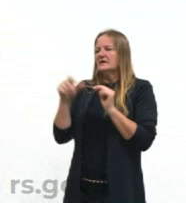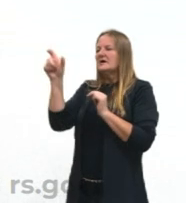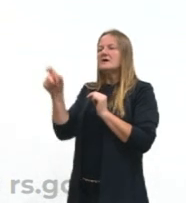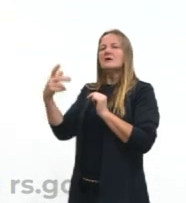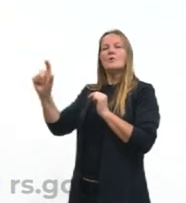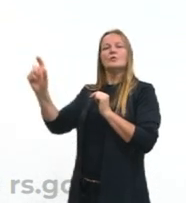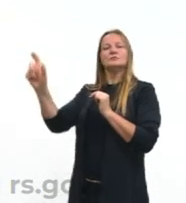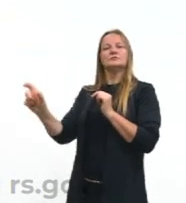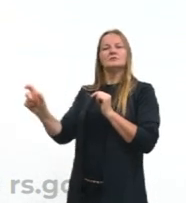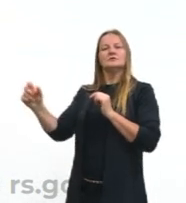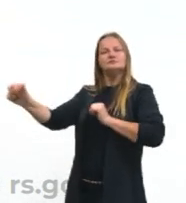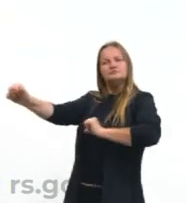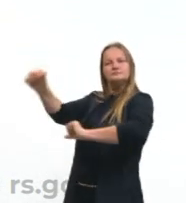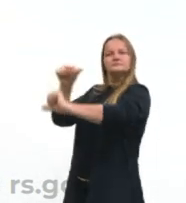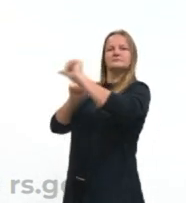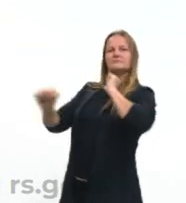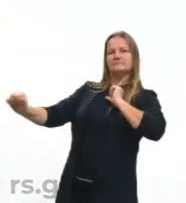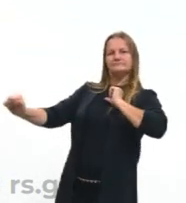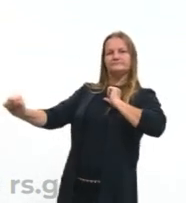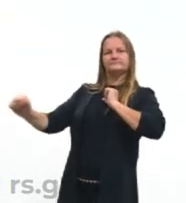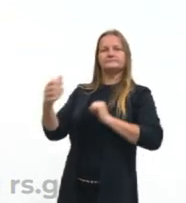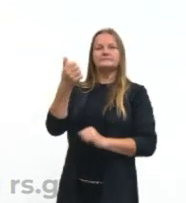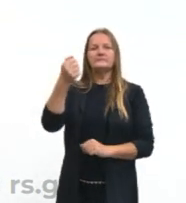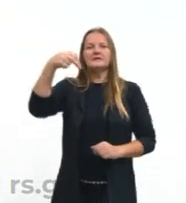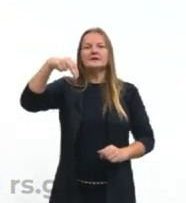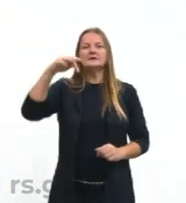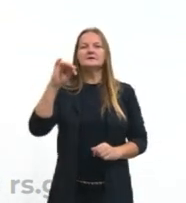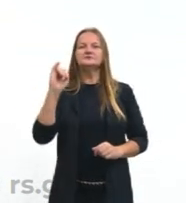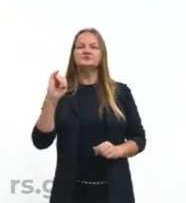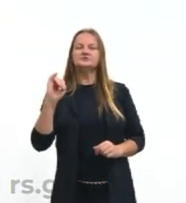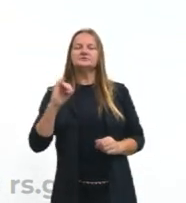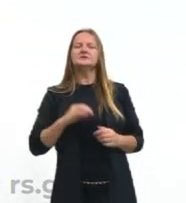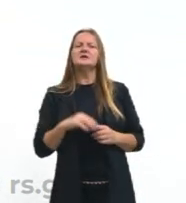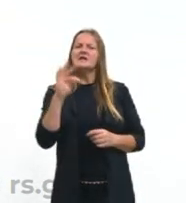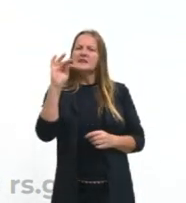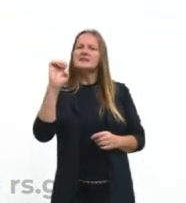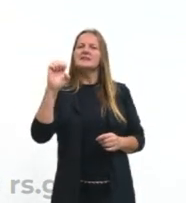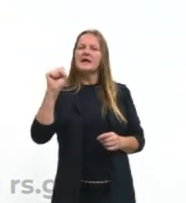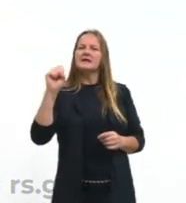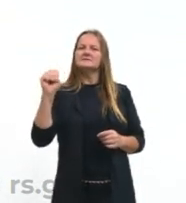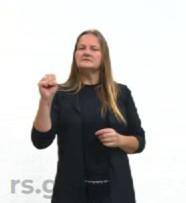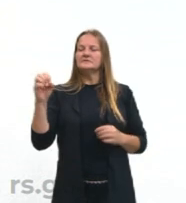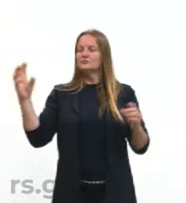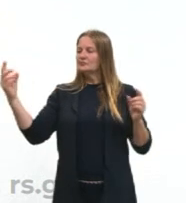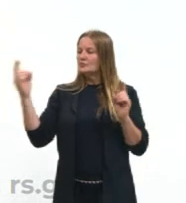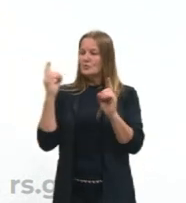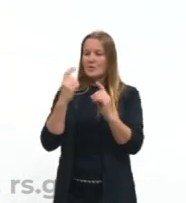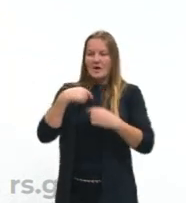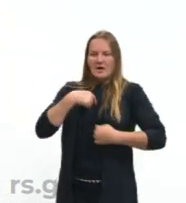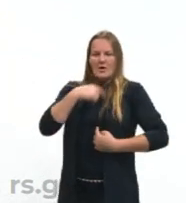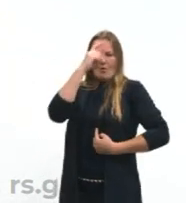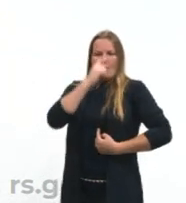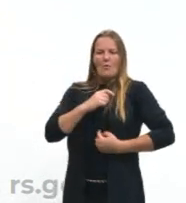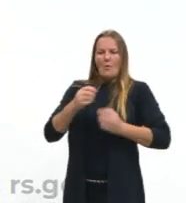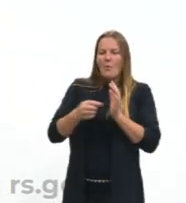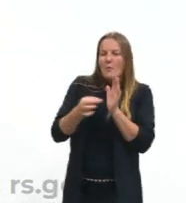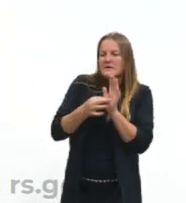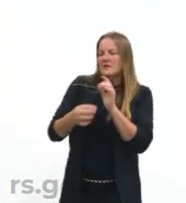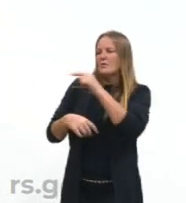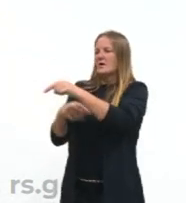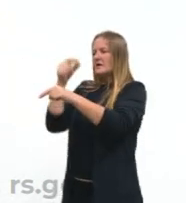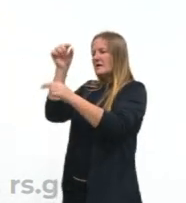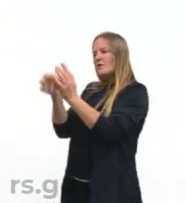outro uma antítese em que Pese disse encontro ocorre uma síntese né Nós chegamos a uma conclusão